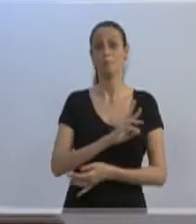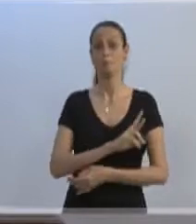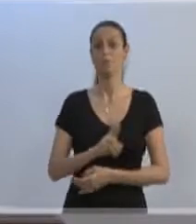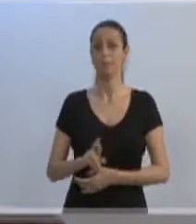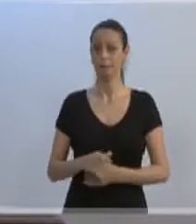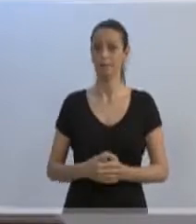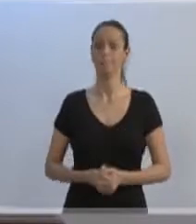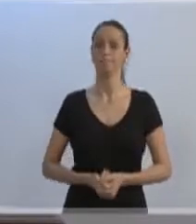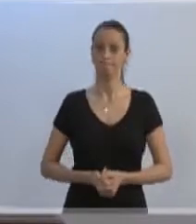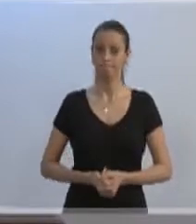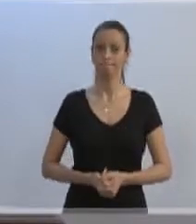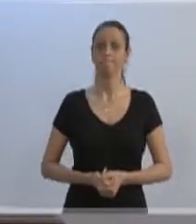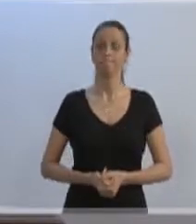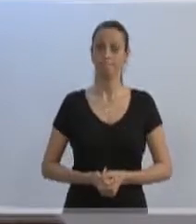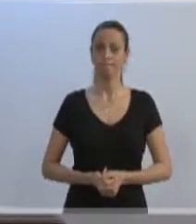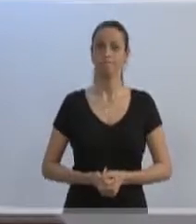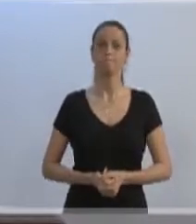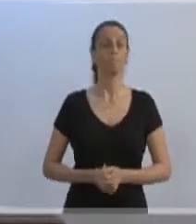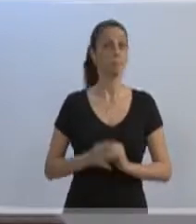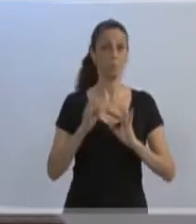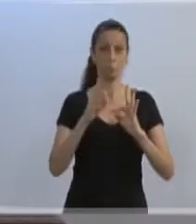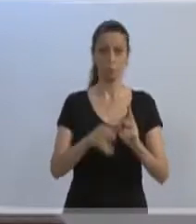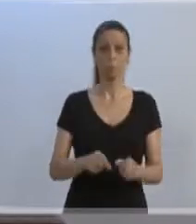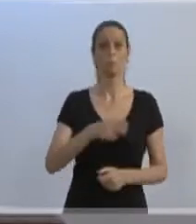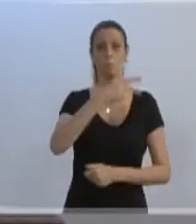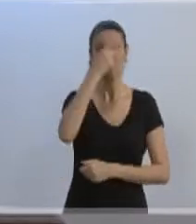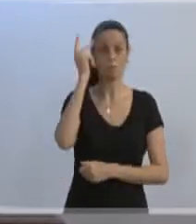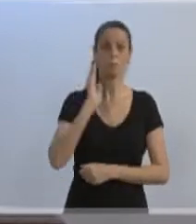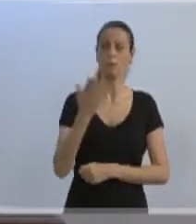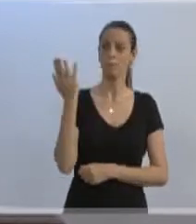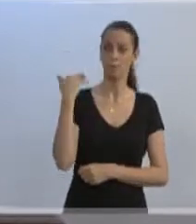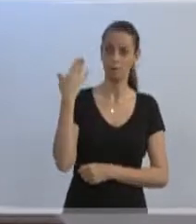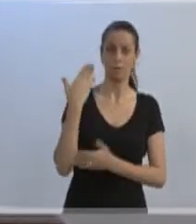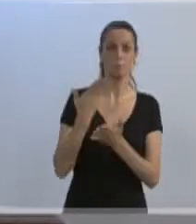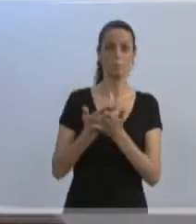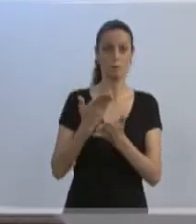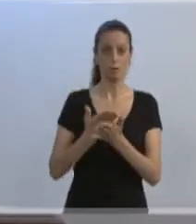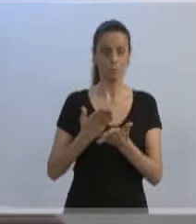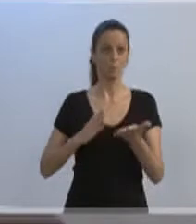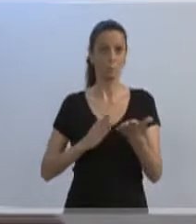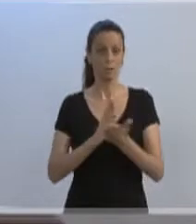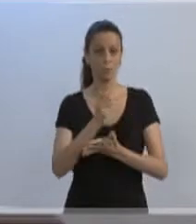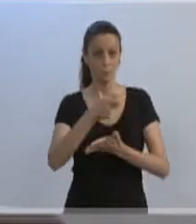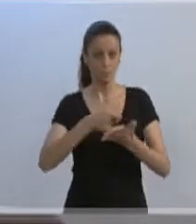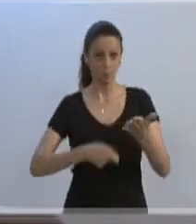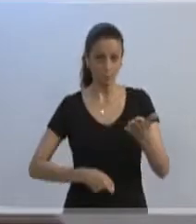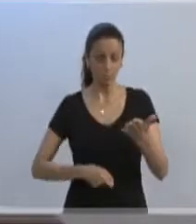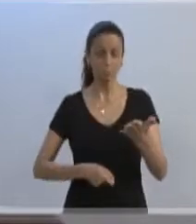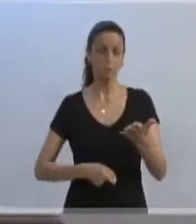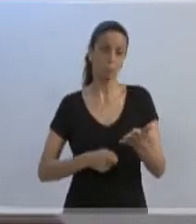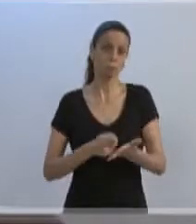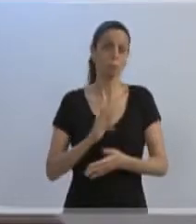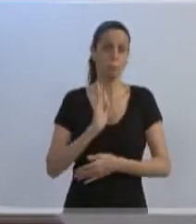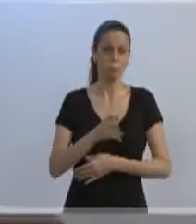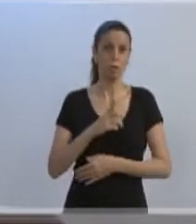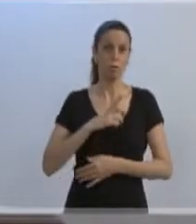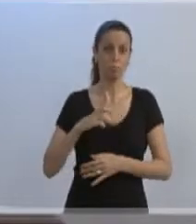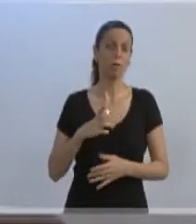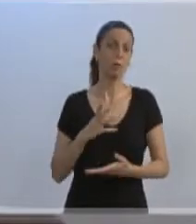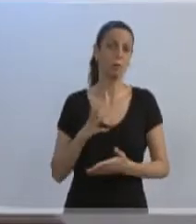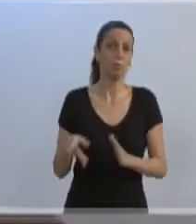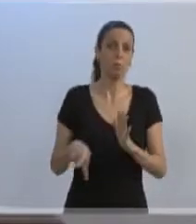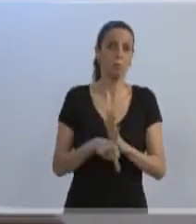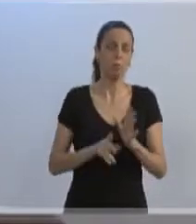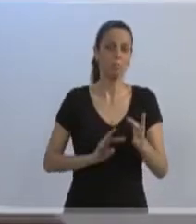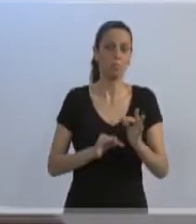e todos que fizeram concurso sabe por que fizerem pra que fizeram sou pessoas técnicos competentes que estão ali